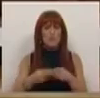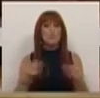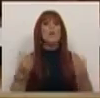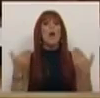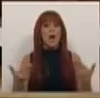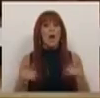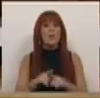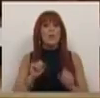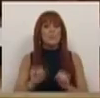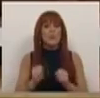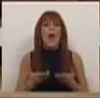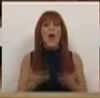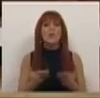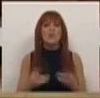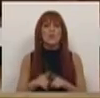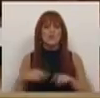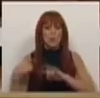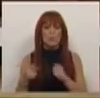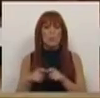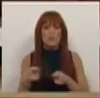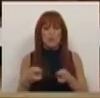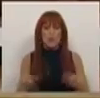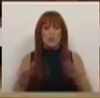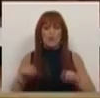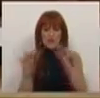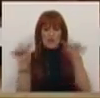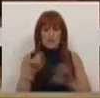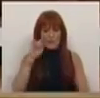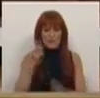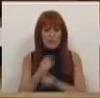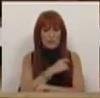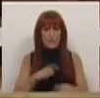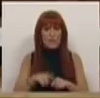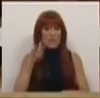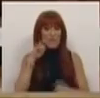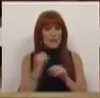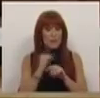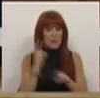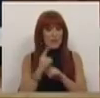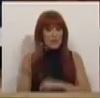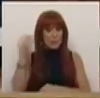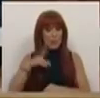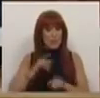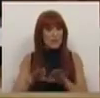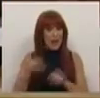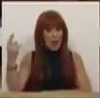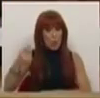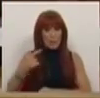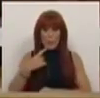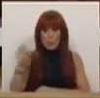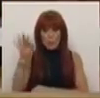de resolução com o seu contributo para o debate da reorganização do sistema de supervisão. Defendemos a manutenção do Banco de Portugal como